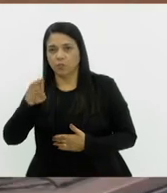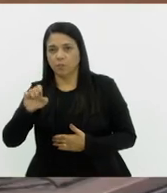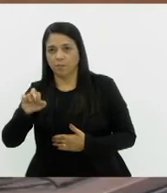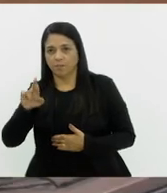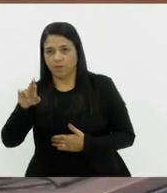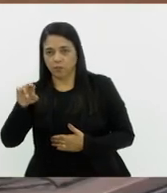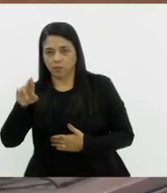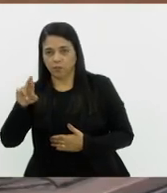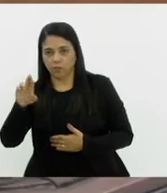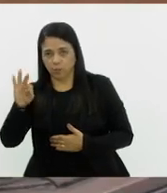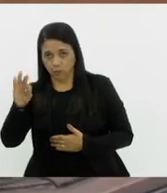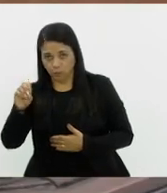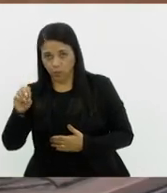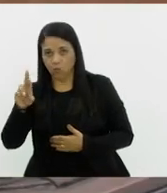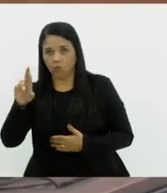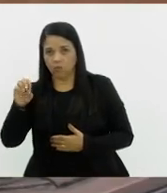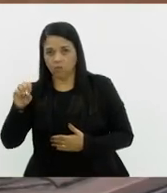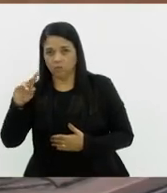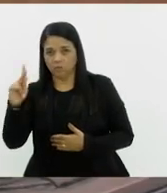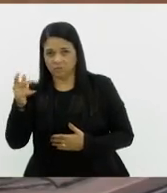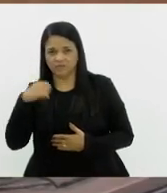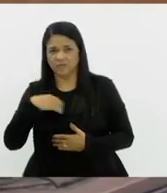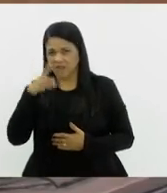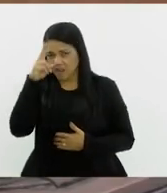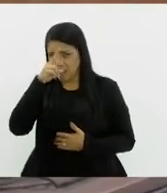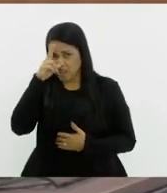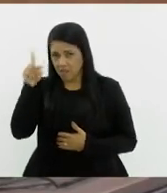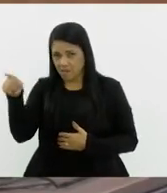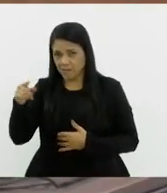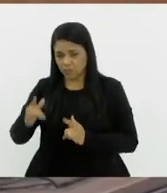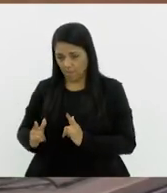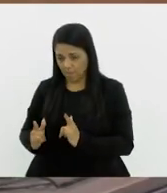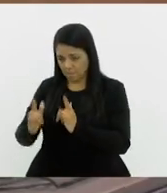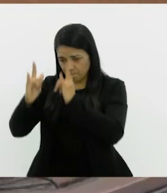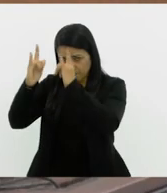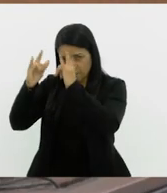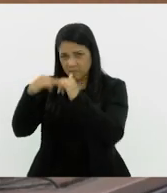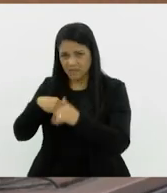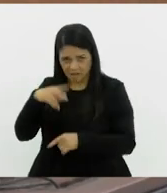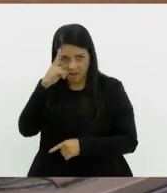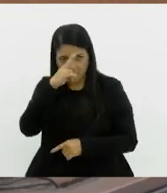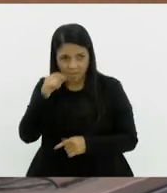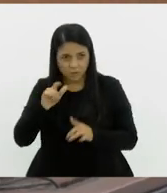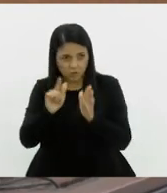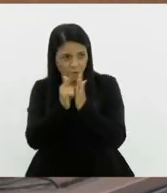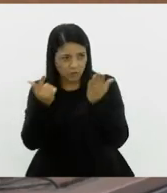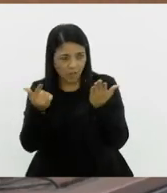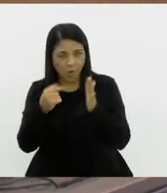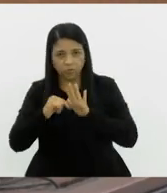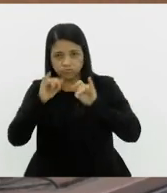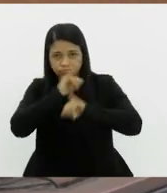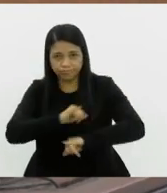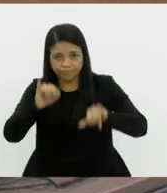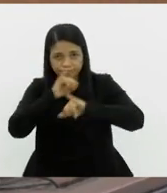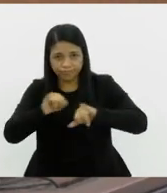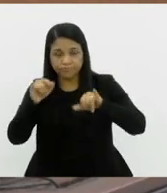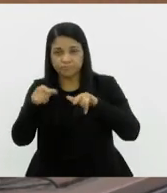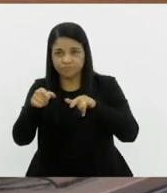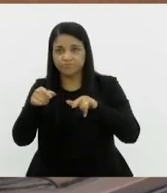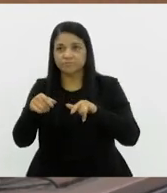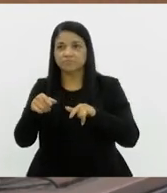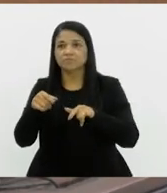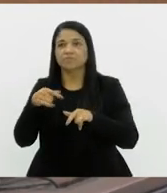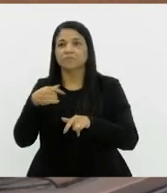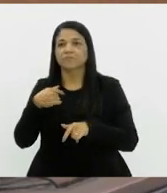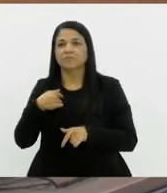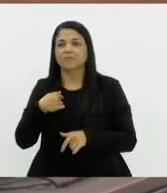Eu não sei se vocês lembram do desmoronamento do prédio da Urca. Saiu todos os jornais e tudo. Então,